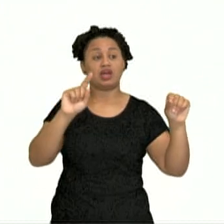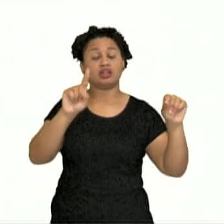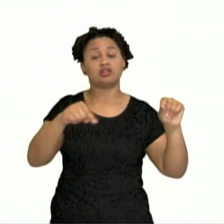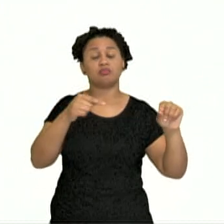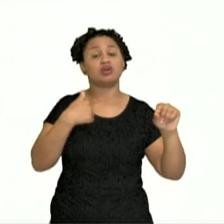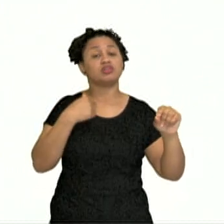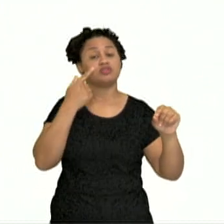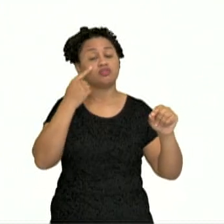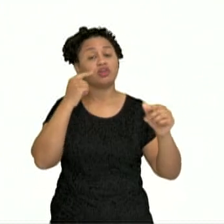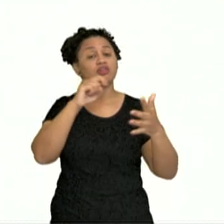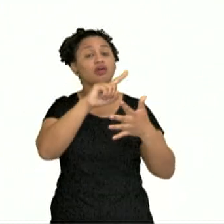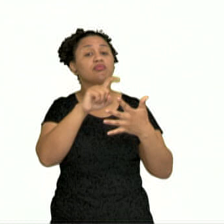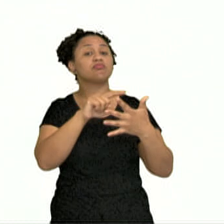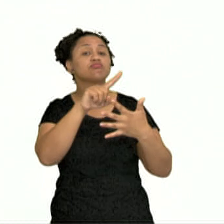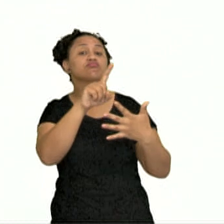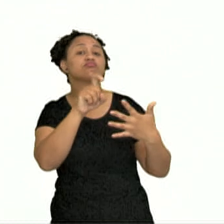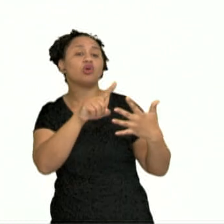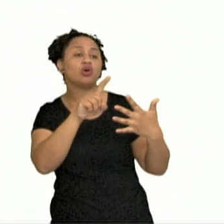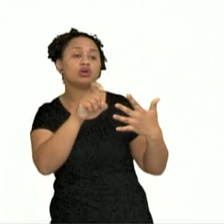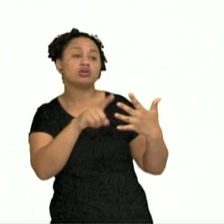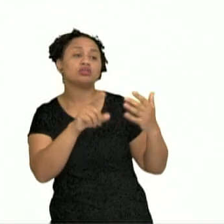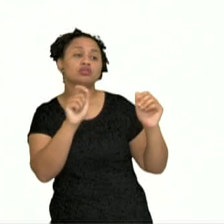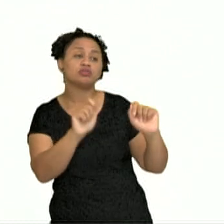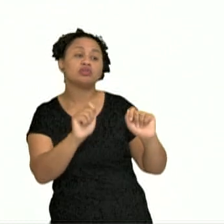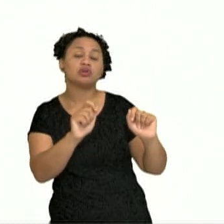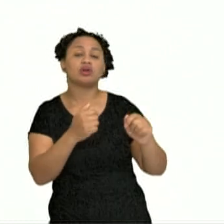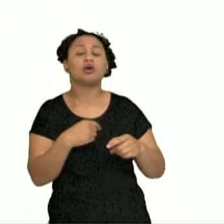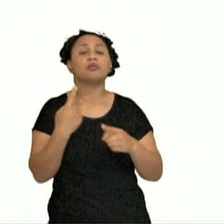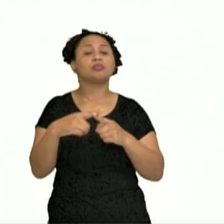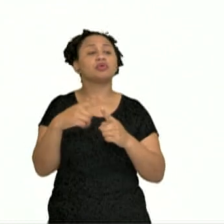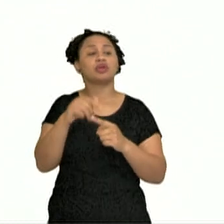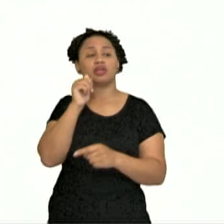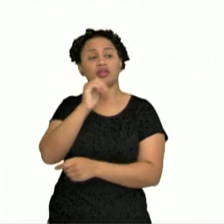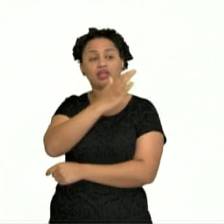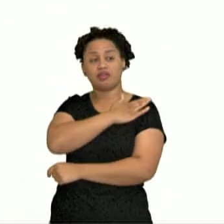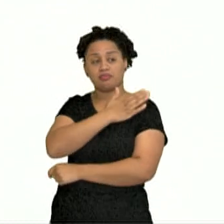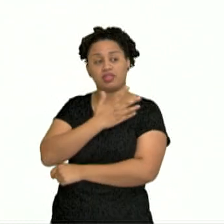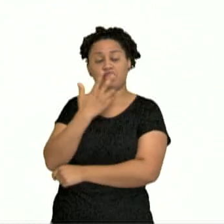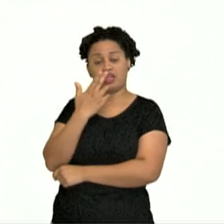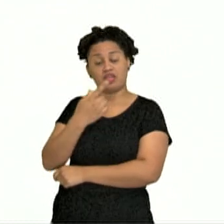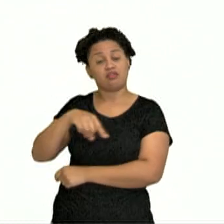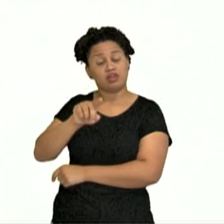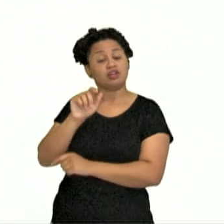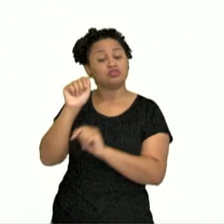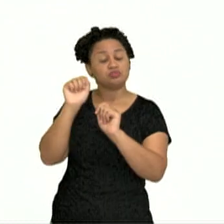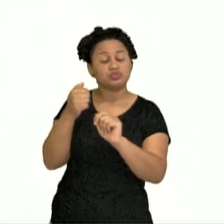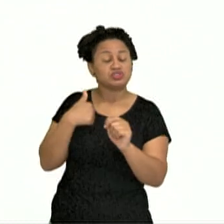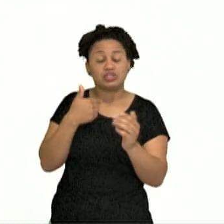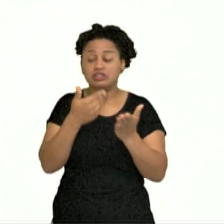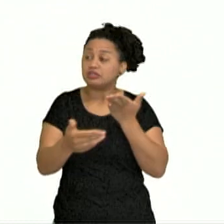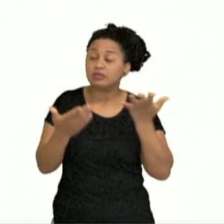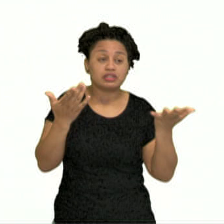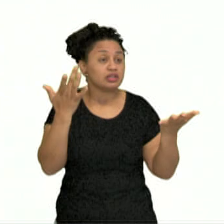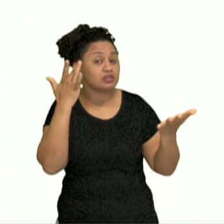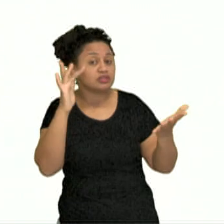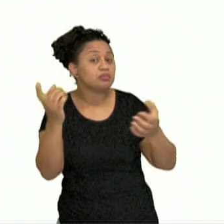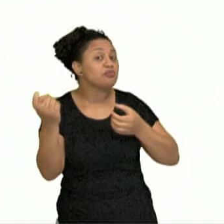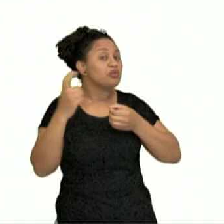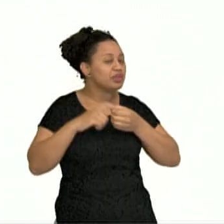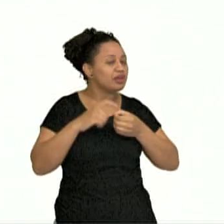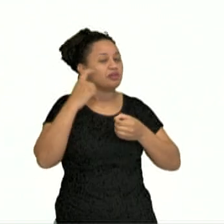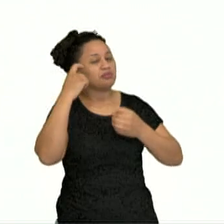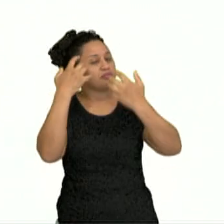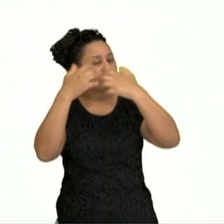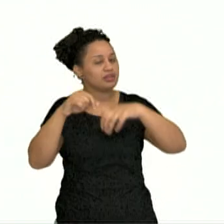levante hipóteses. Por que a madrinha achava que eles poderiam se perder? Pense um